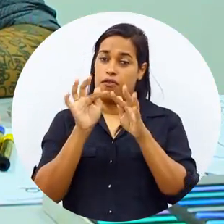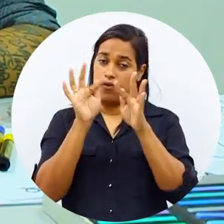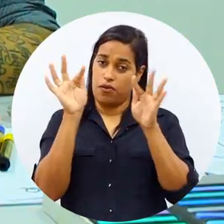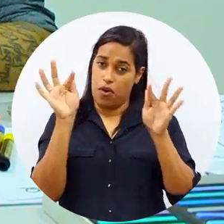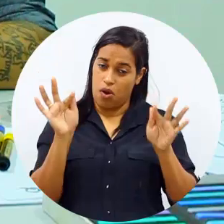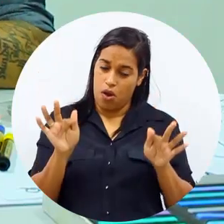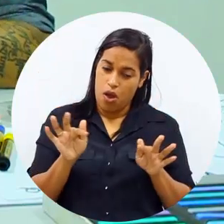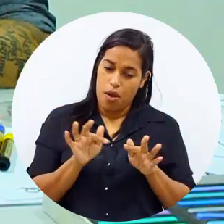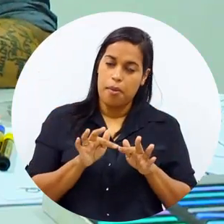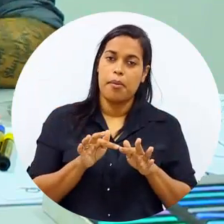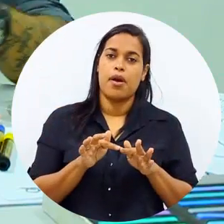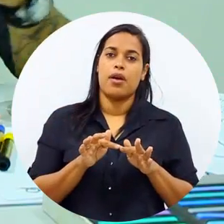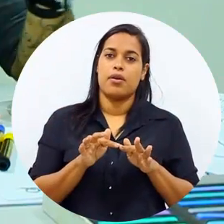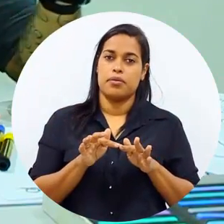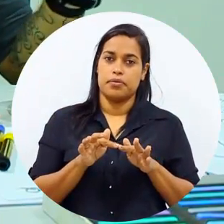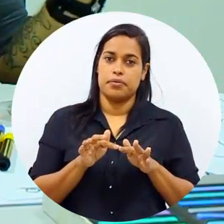forma,